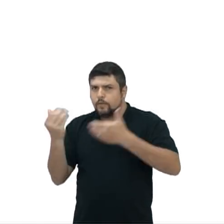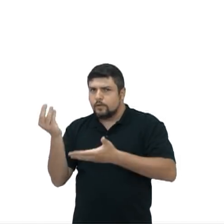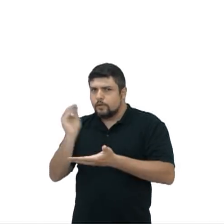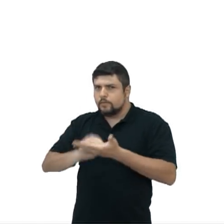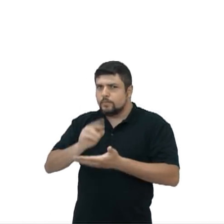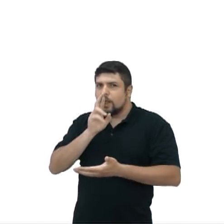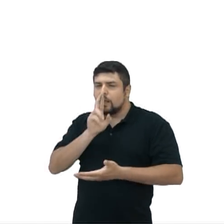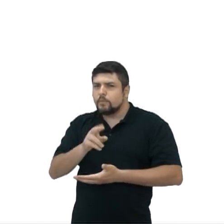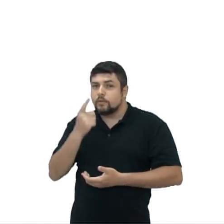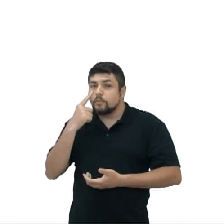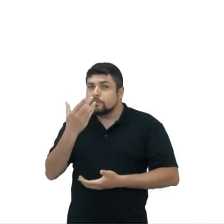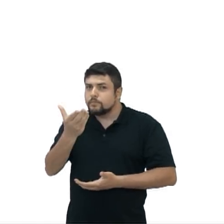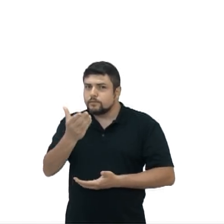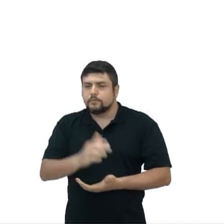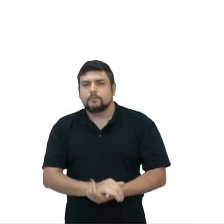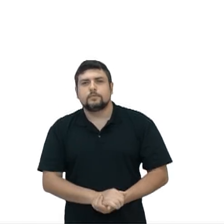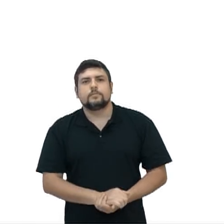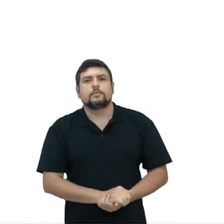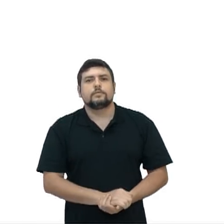no teu caderno. Vamos ver se você lembra.